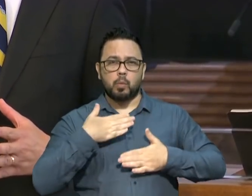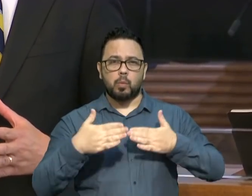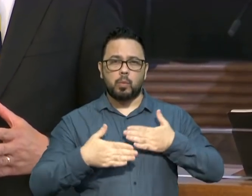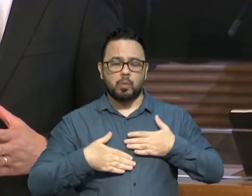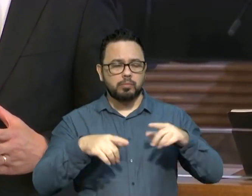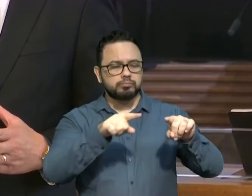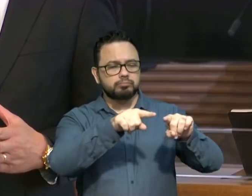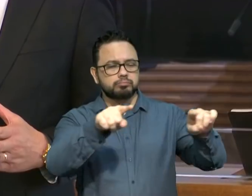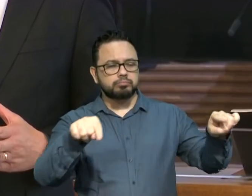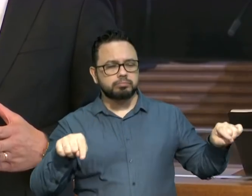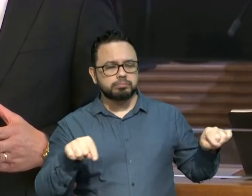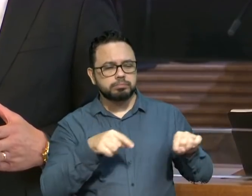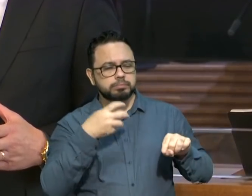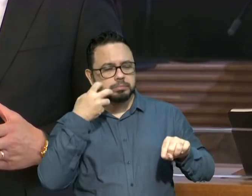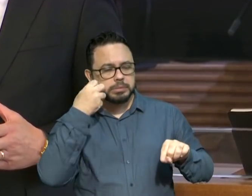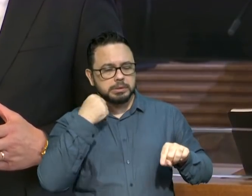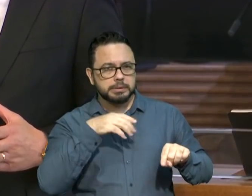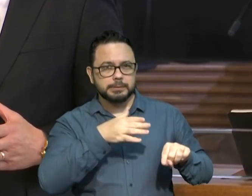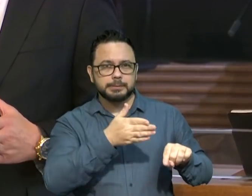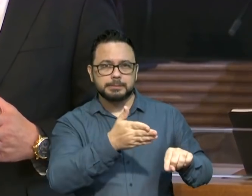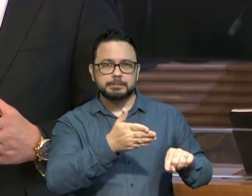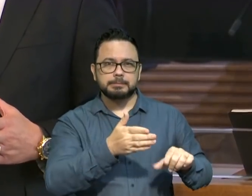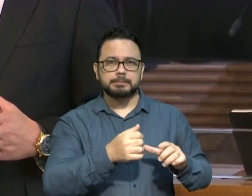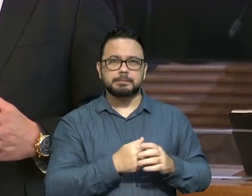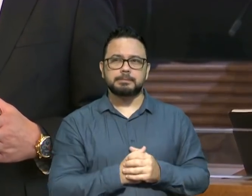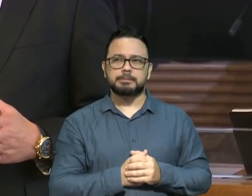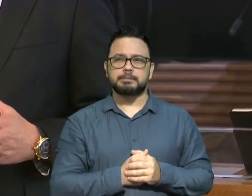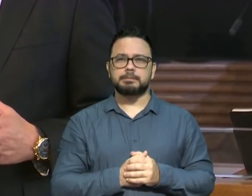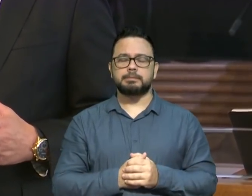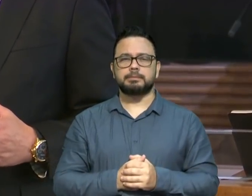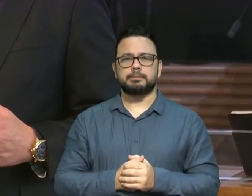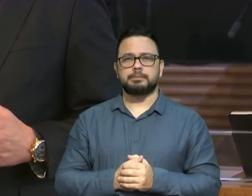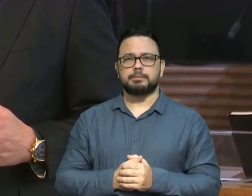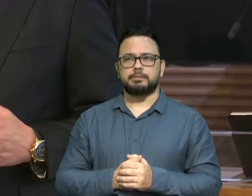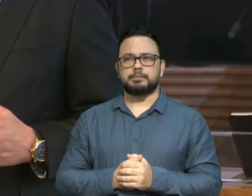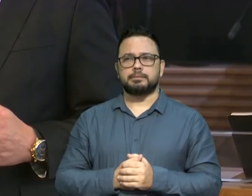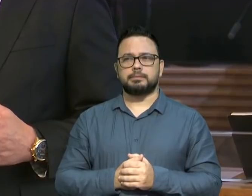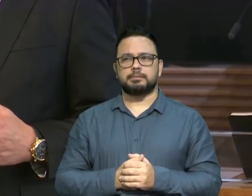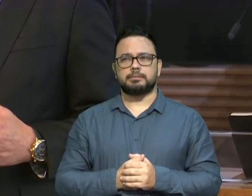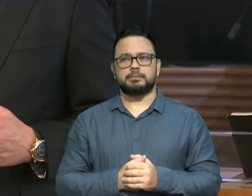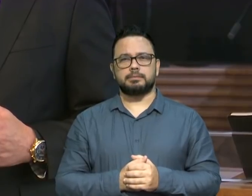dormir é um lindo garoto